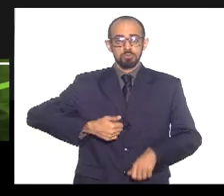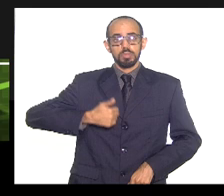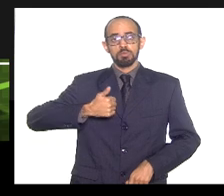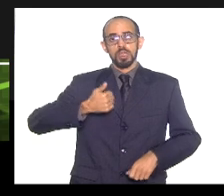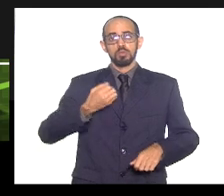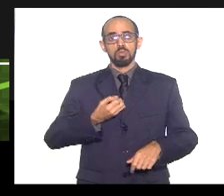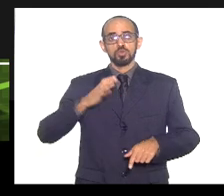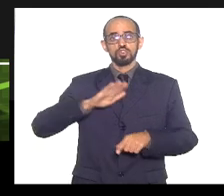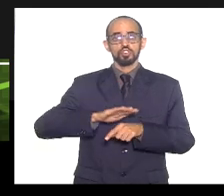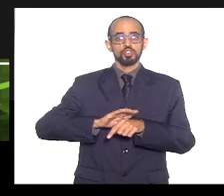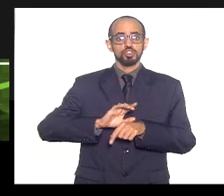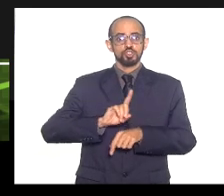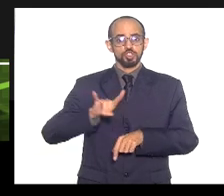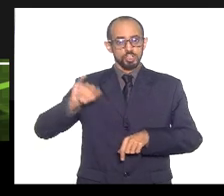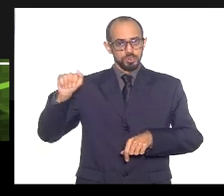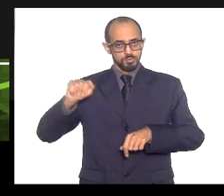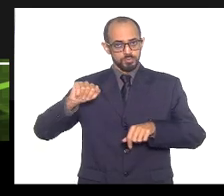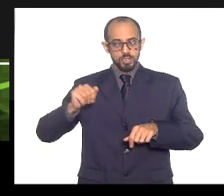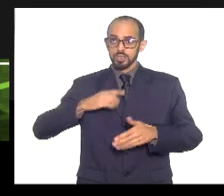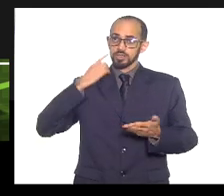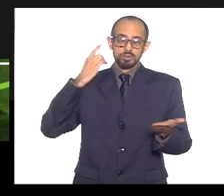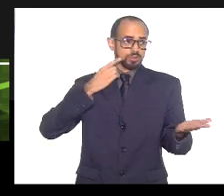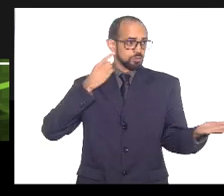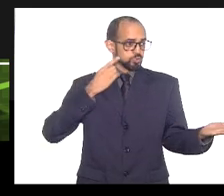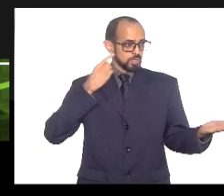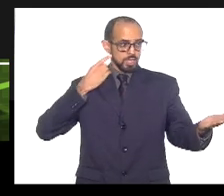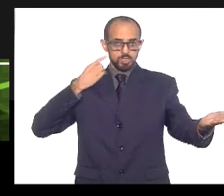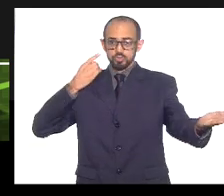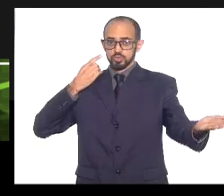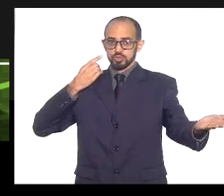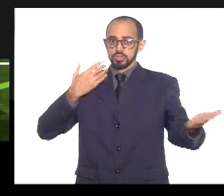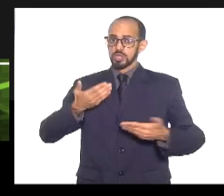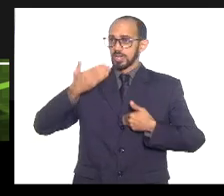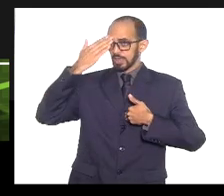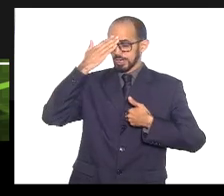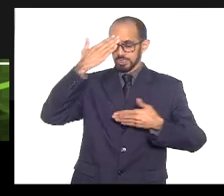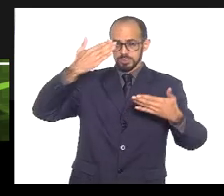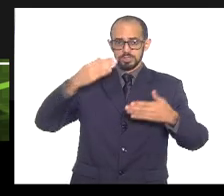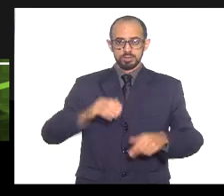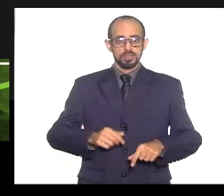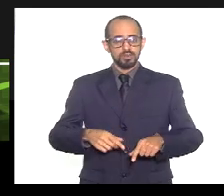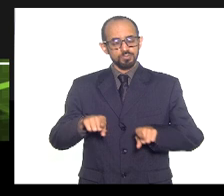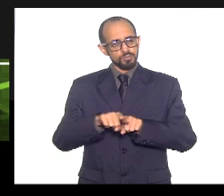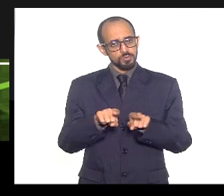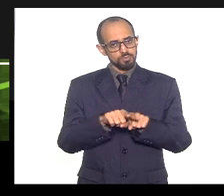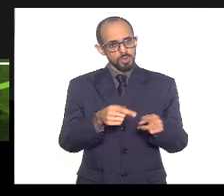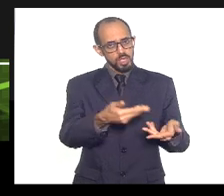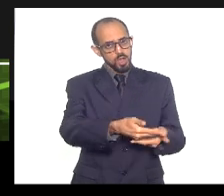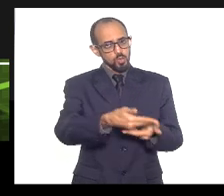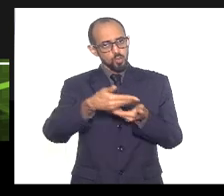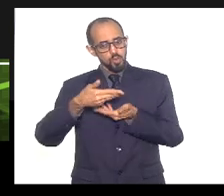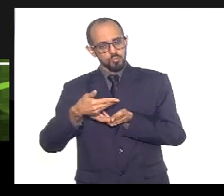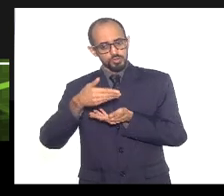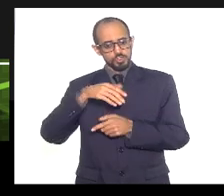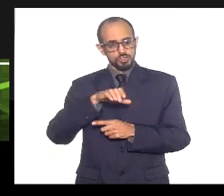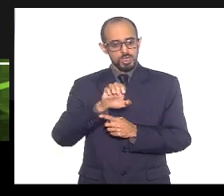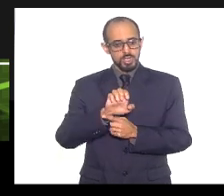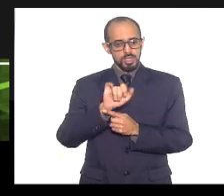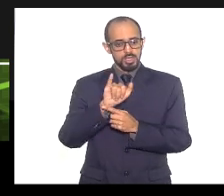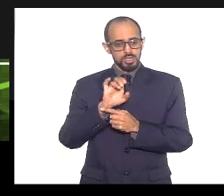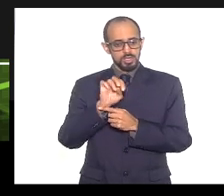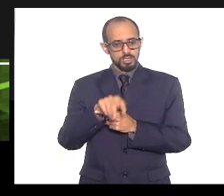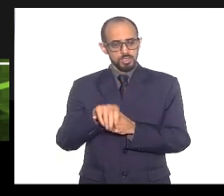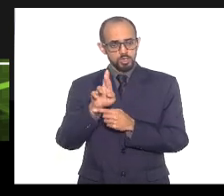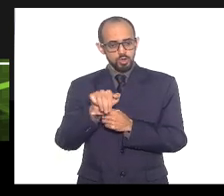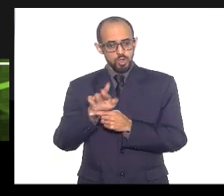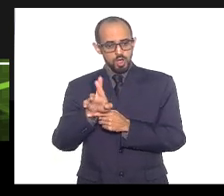dia, prezadas senhoras deputadas, senhores deputados. Gostaria de agradecer o convite, Equinor. É um prazer para mim poder participar